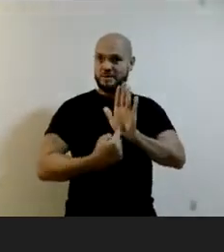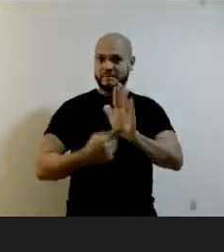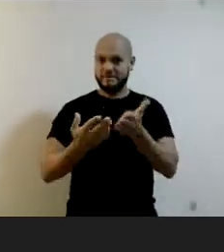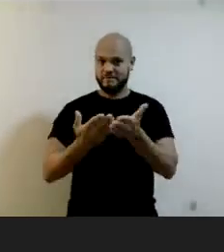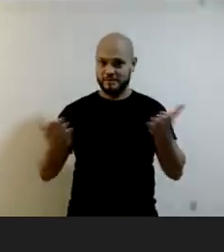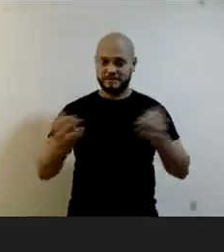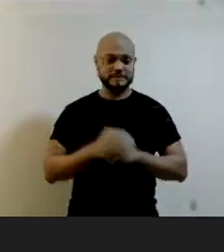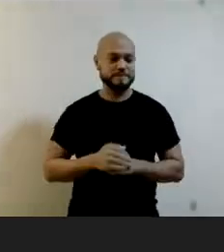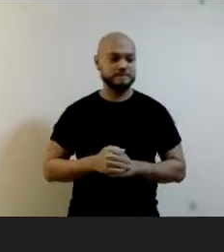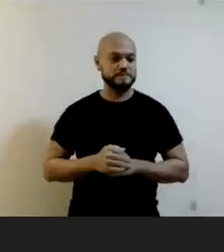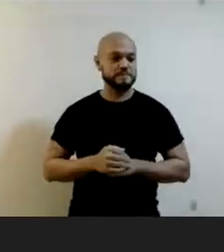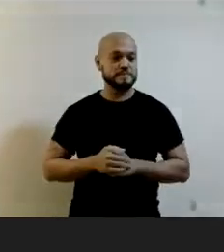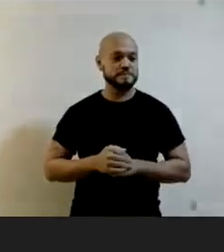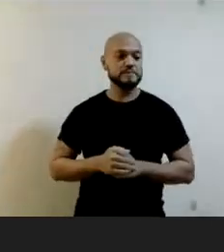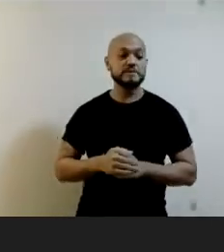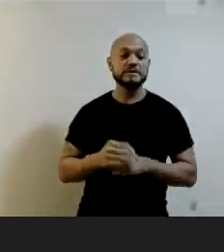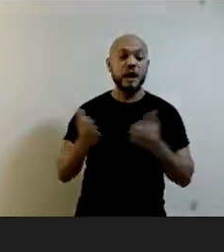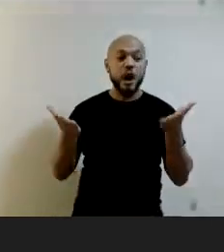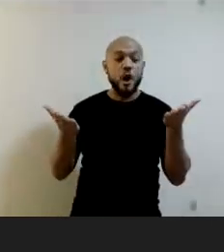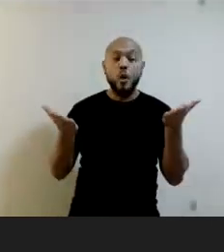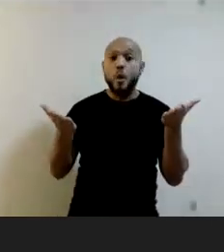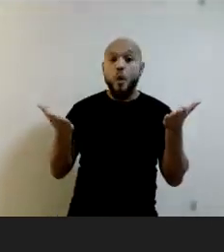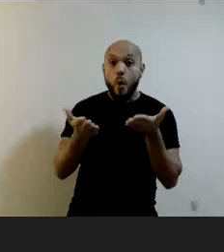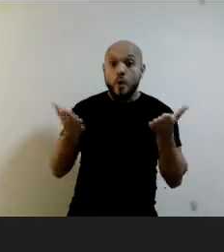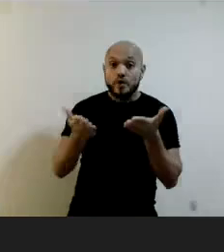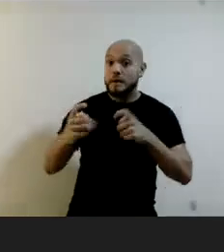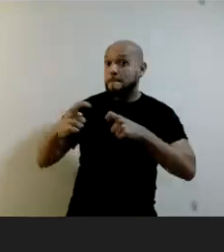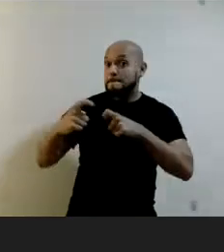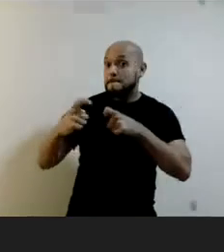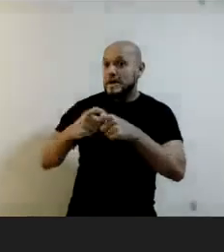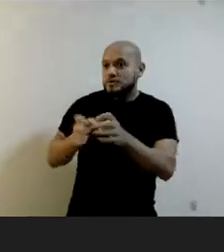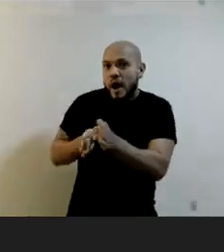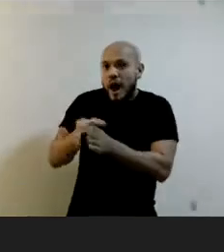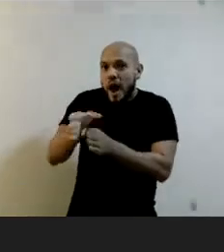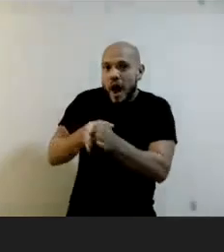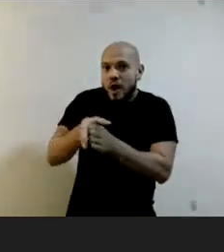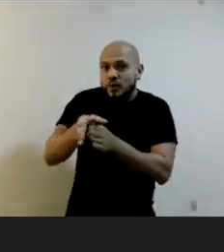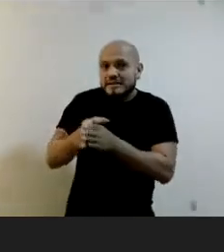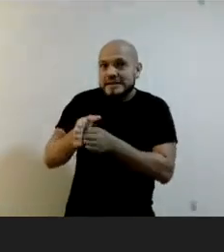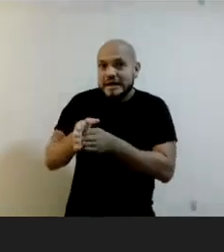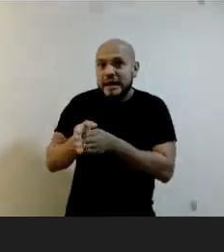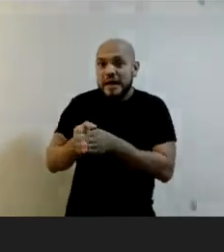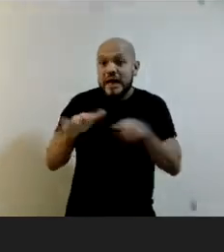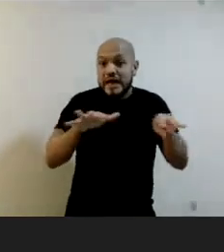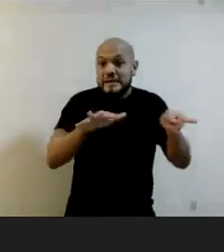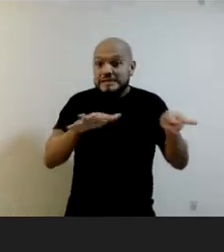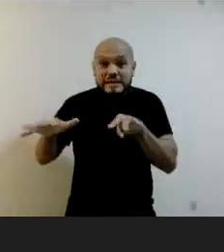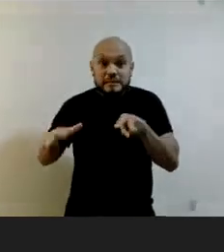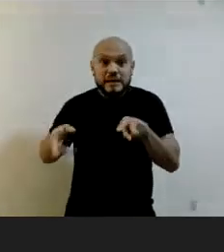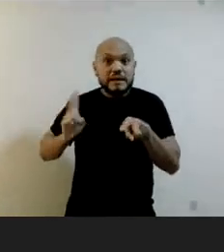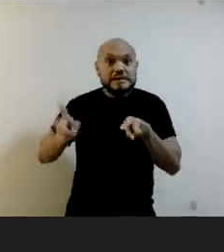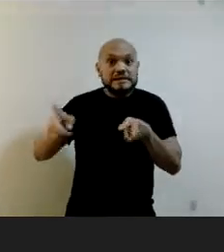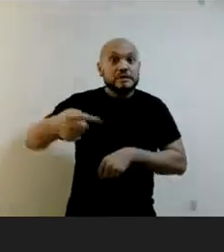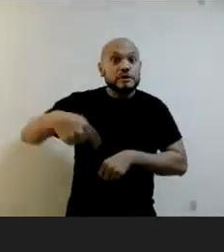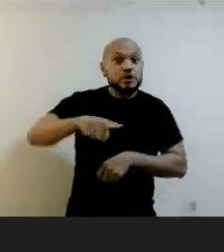médica hoje é toda semana eu, pelo menos, alcançar, pelo menos,